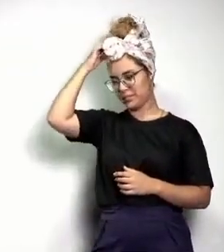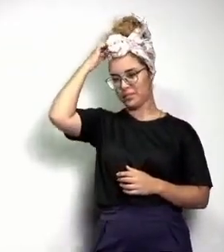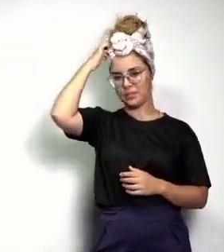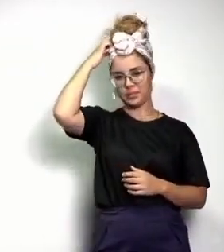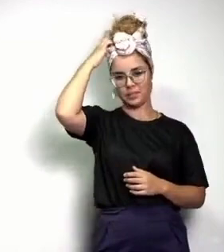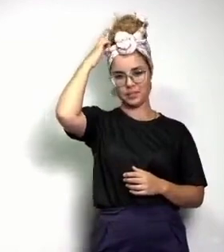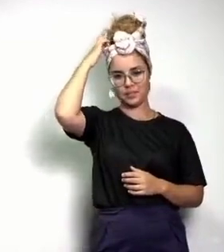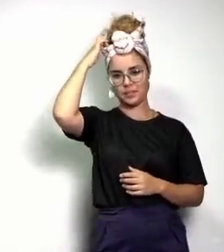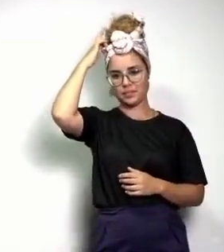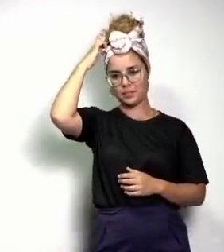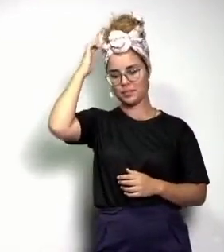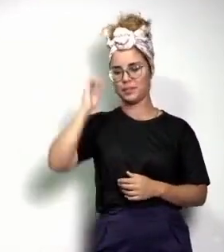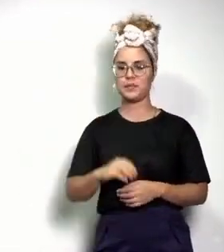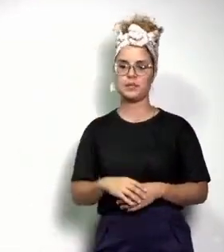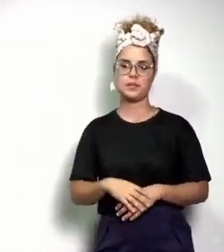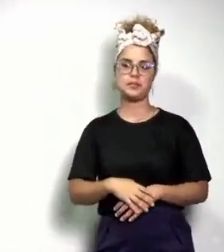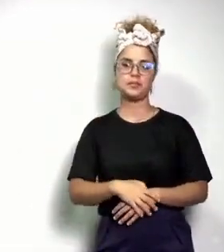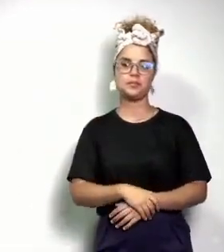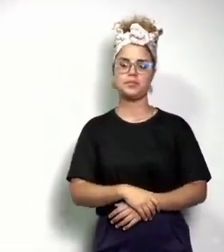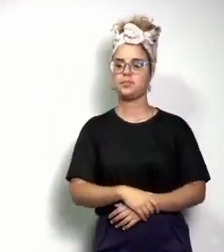Deixa eu só virar aqui.